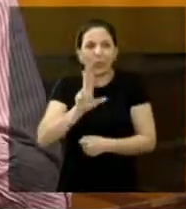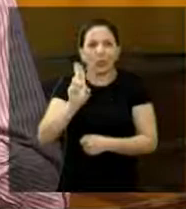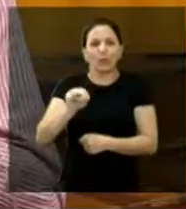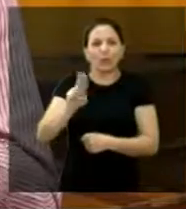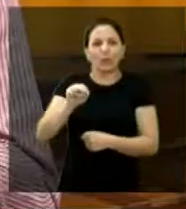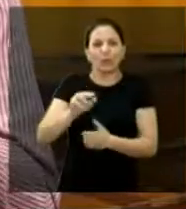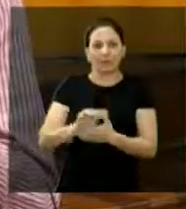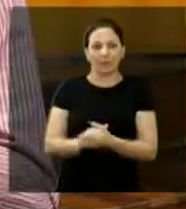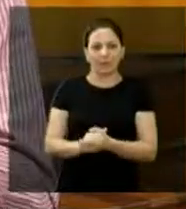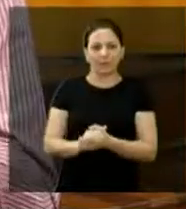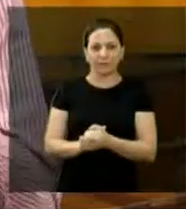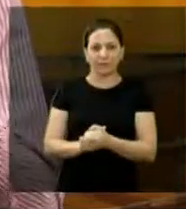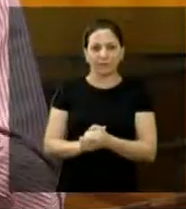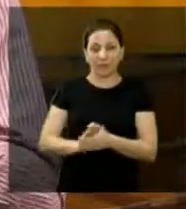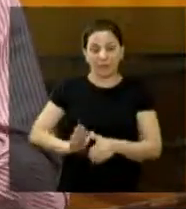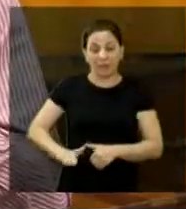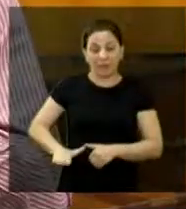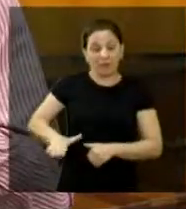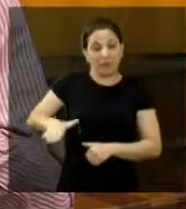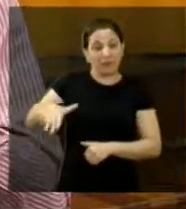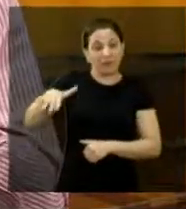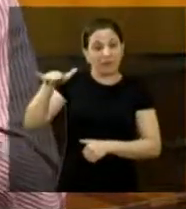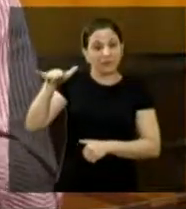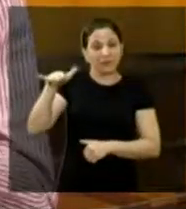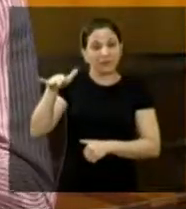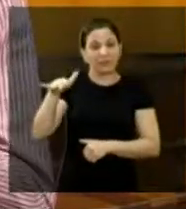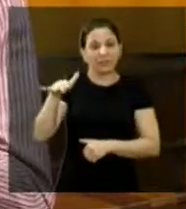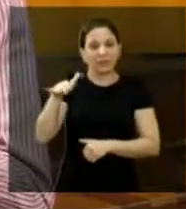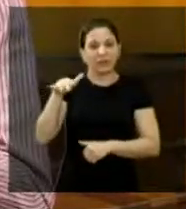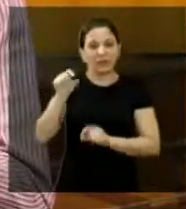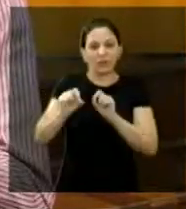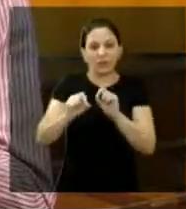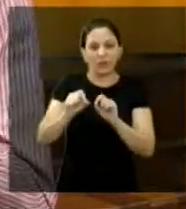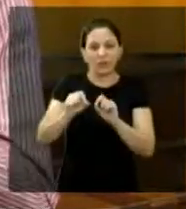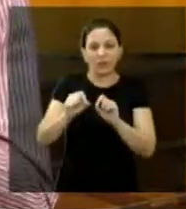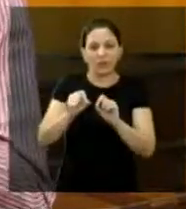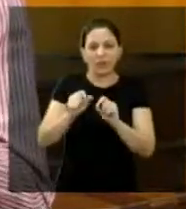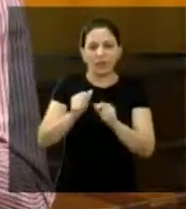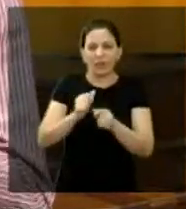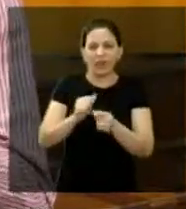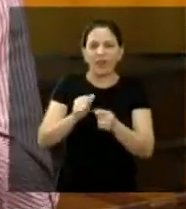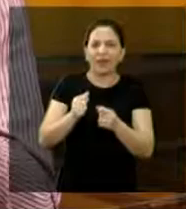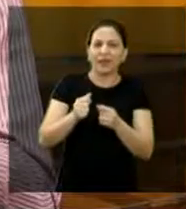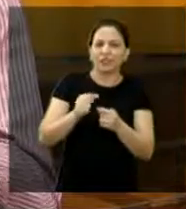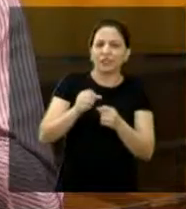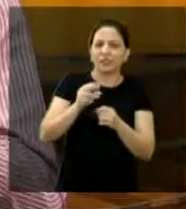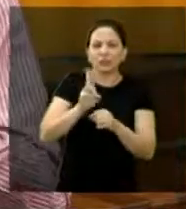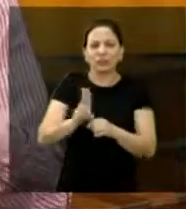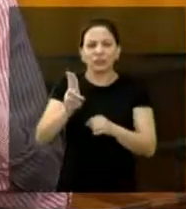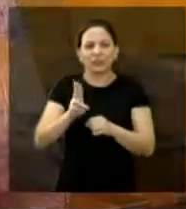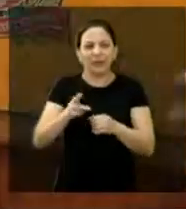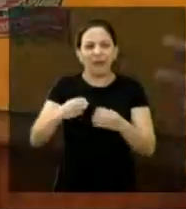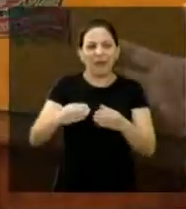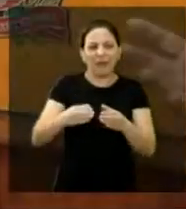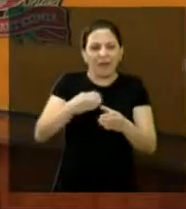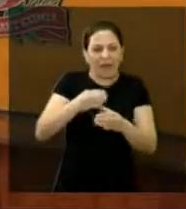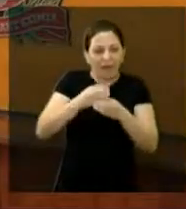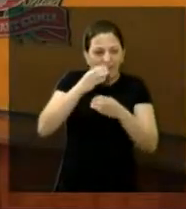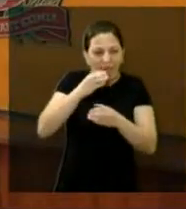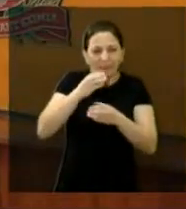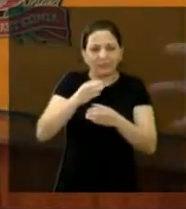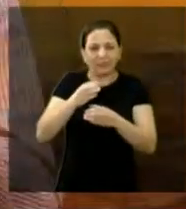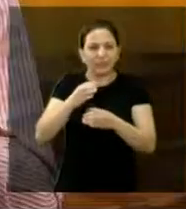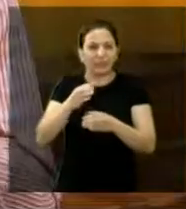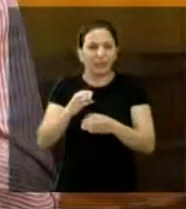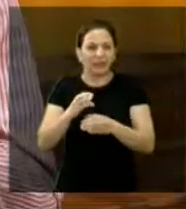Então, durante a minha infância, né, era aquele negócio de transmitir futebol na latinha de massa de tomate, aquela coisa toda, né, tudo isso eu passei.